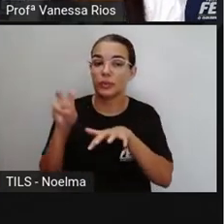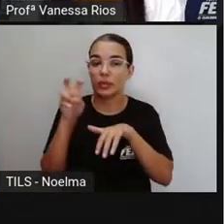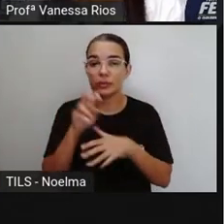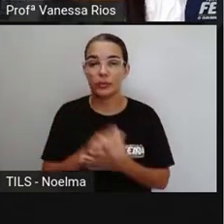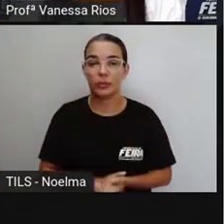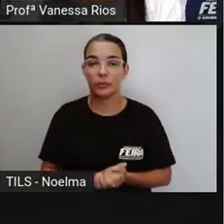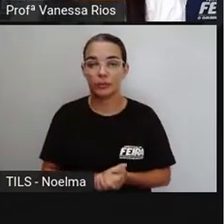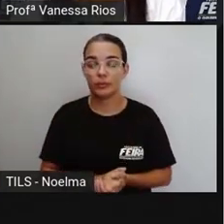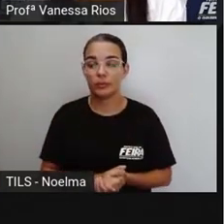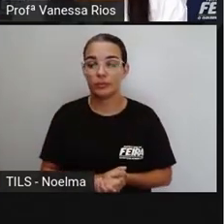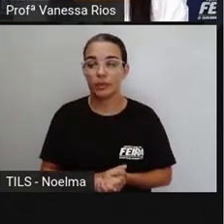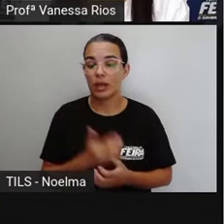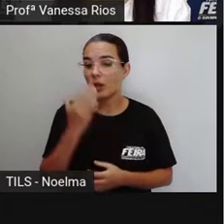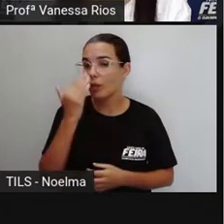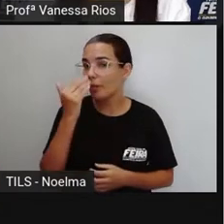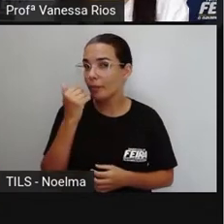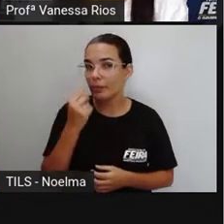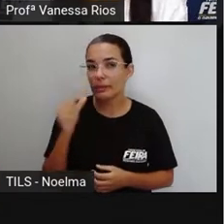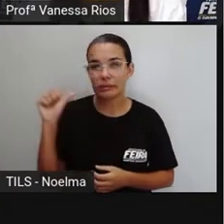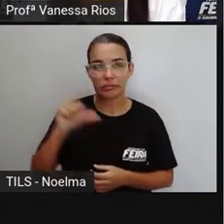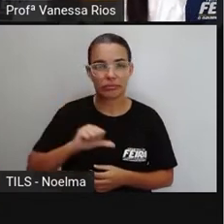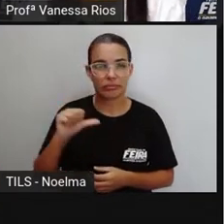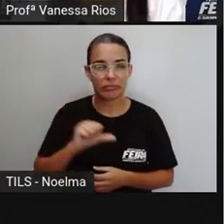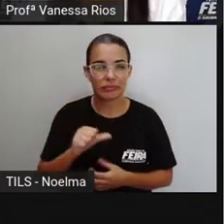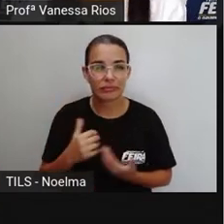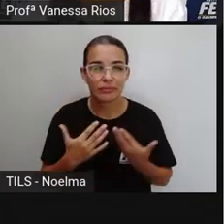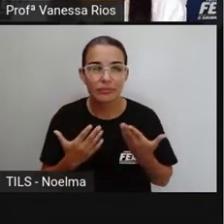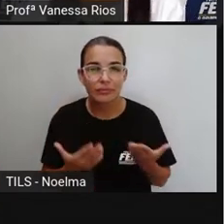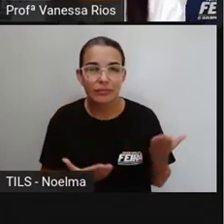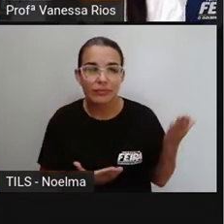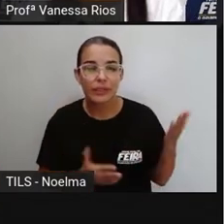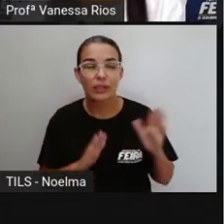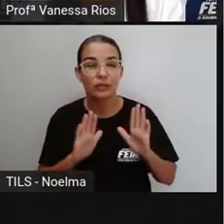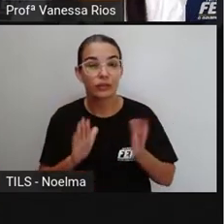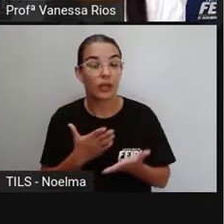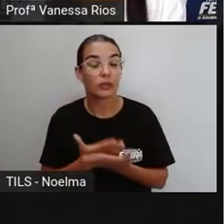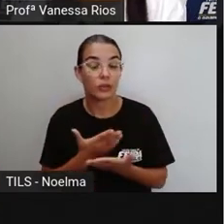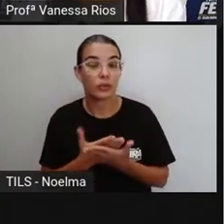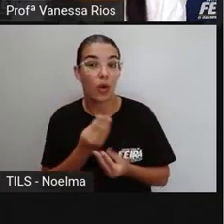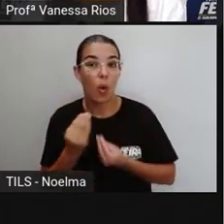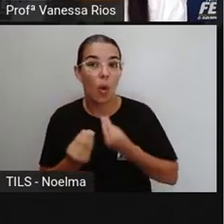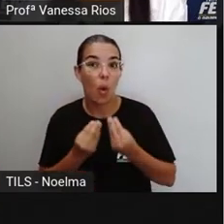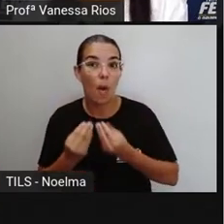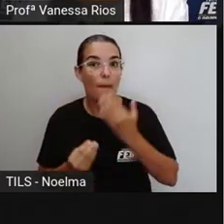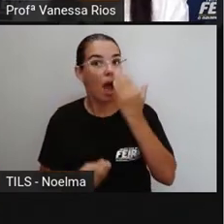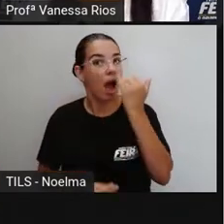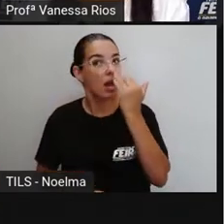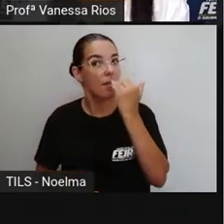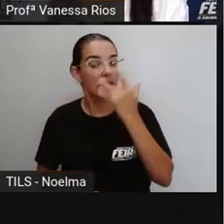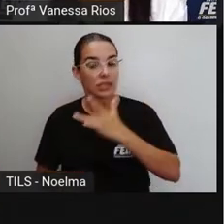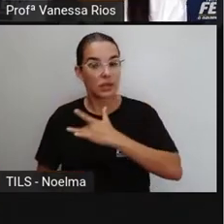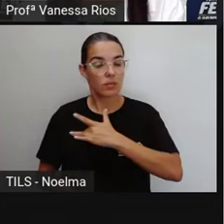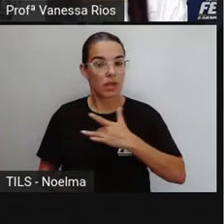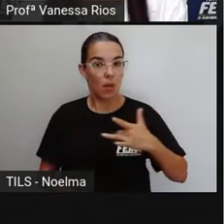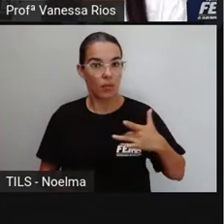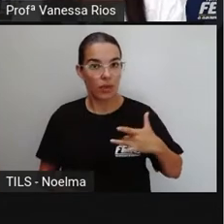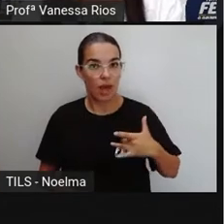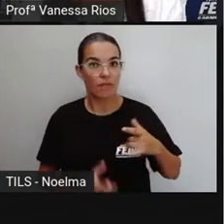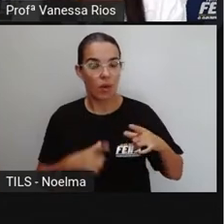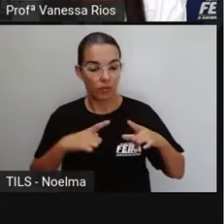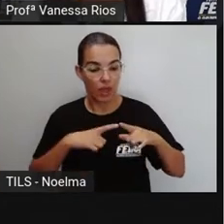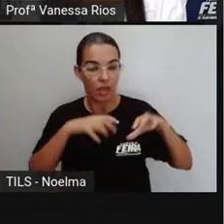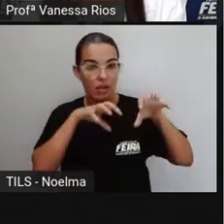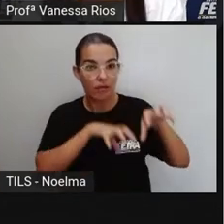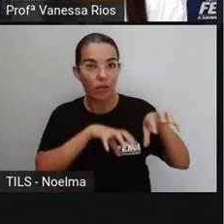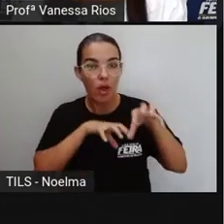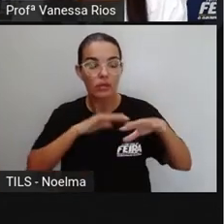pequeno em relação à alimentação, e a gente já estudou sobre como a alimentação saudável ela influencia aí